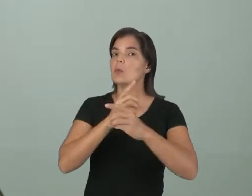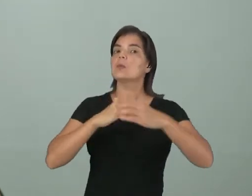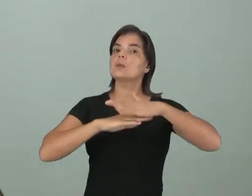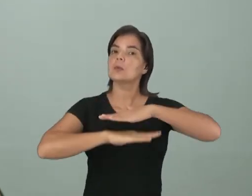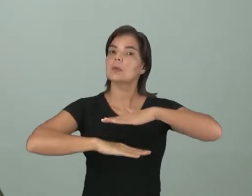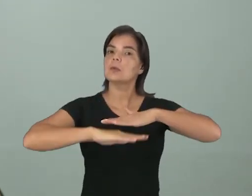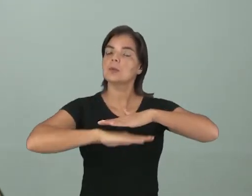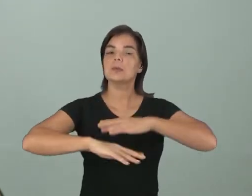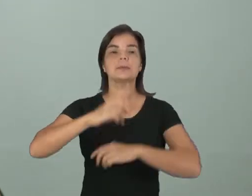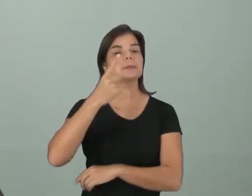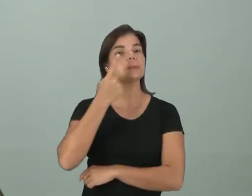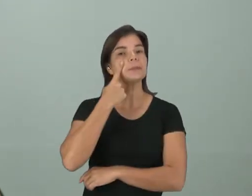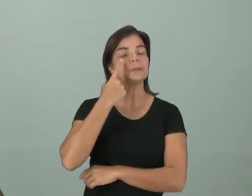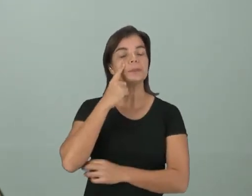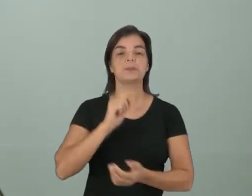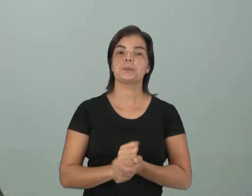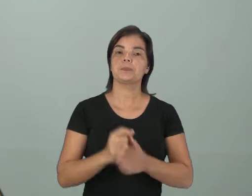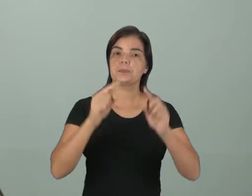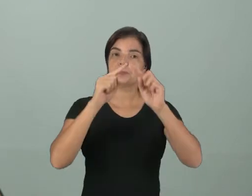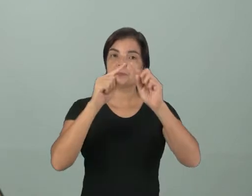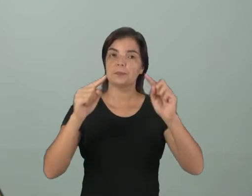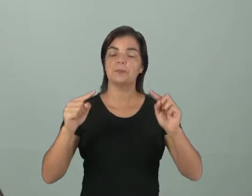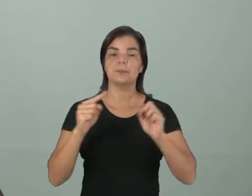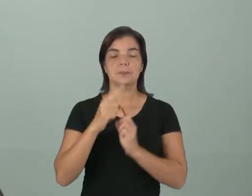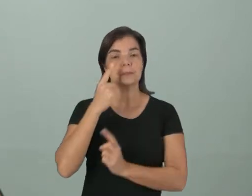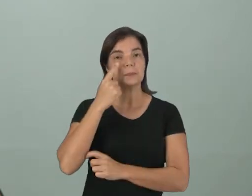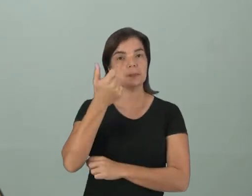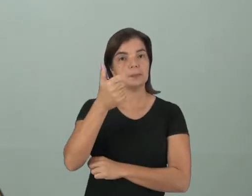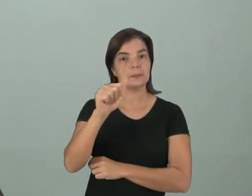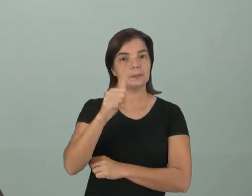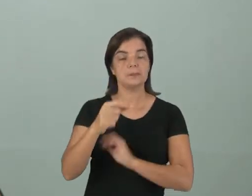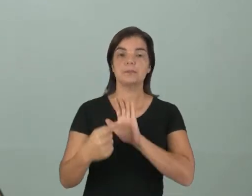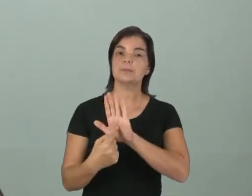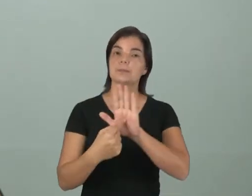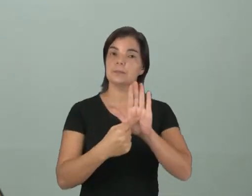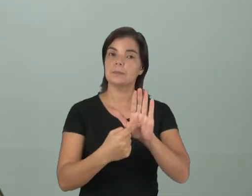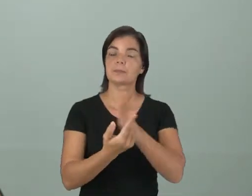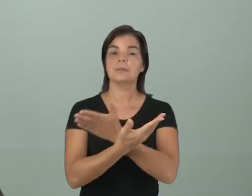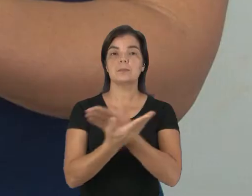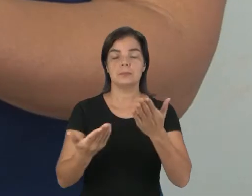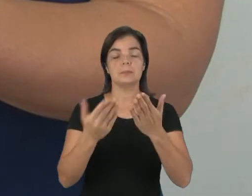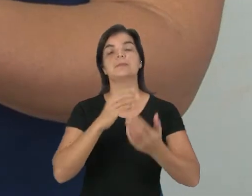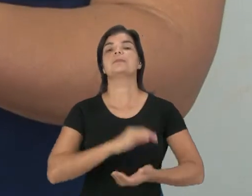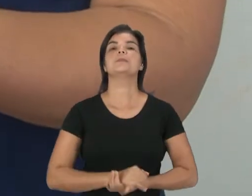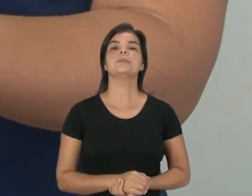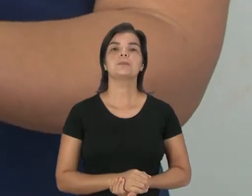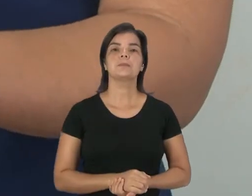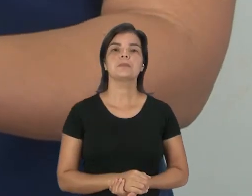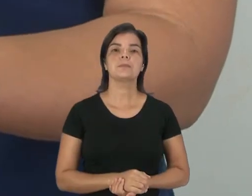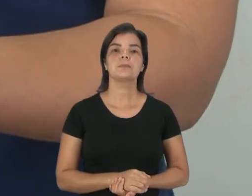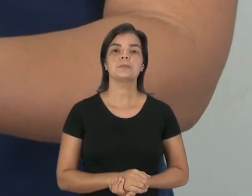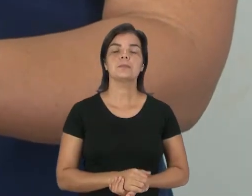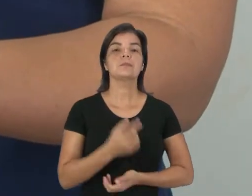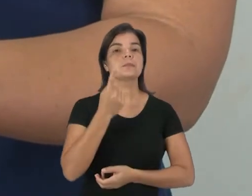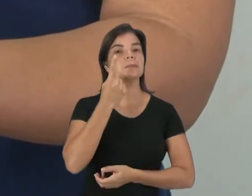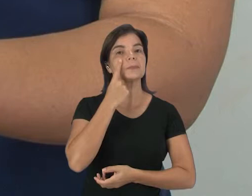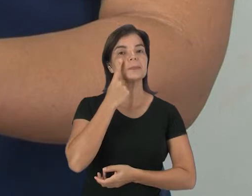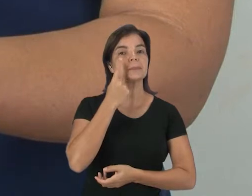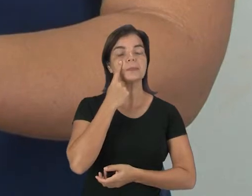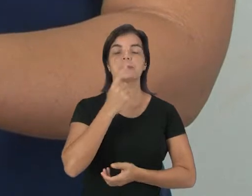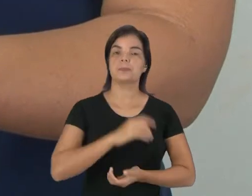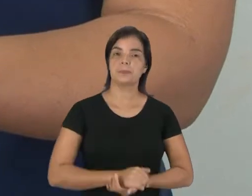base? Vamos pegar aqui uma pirâmide e vamos analisar ela. Eu vou mostrar para vocês essa daqui. Olhem